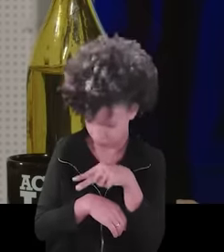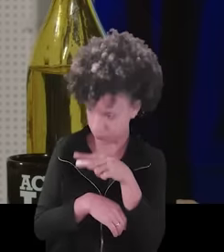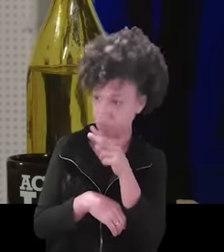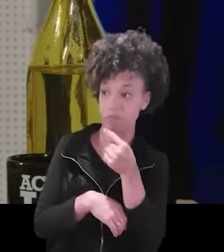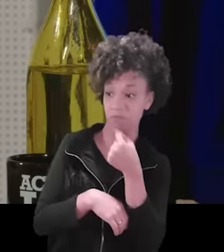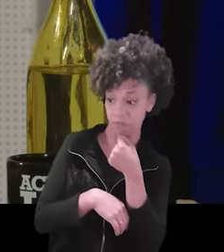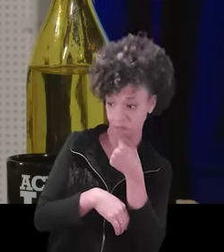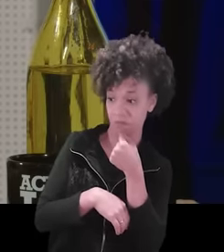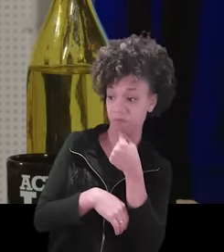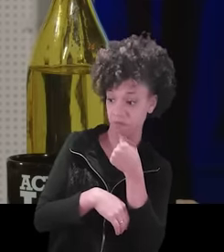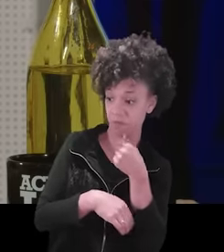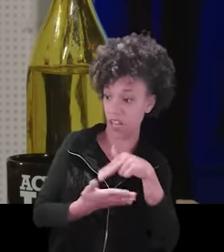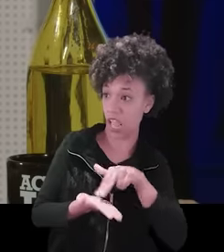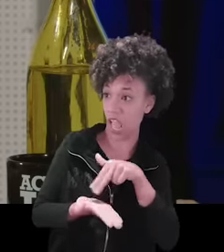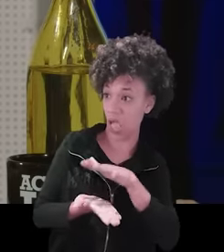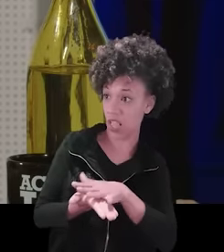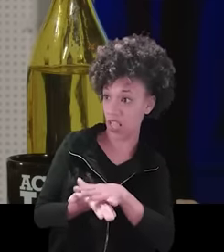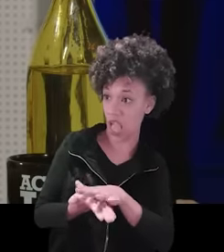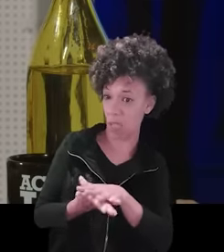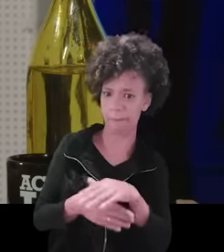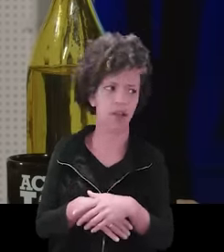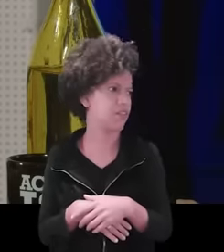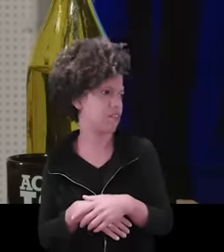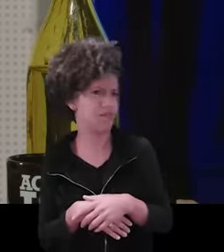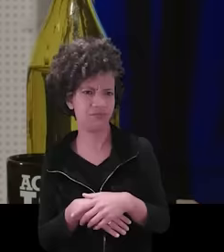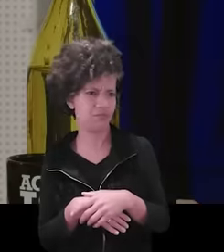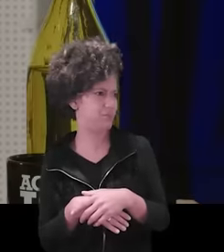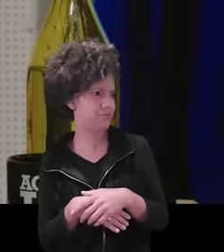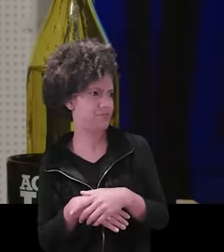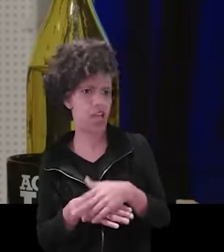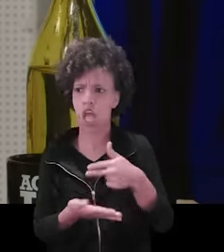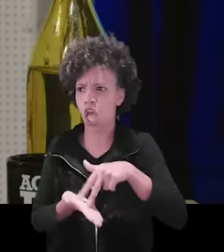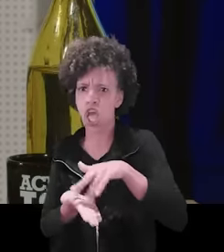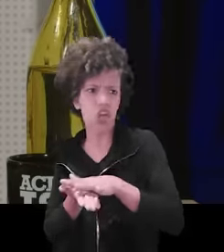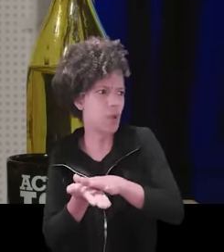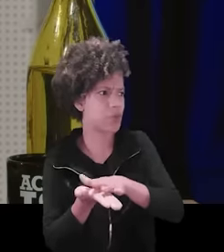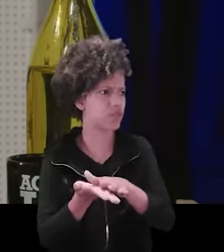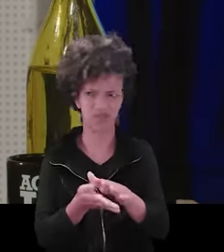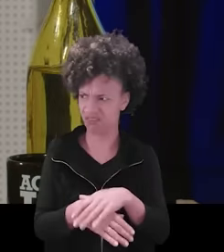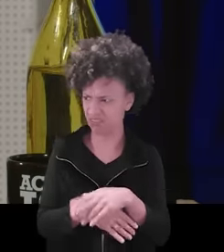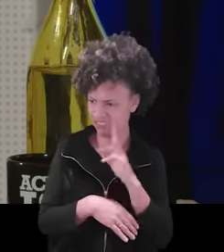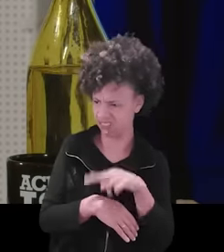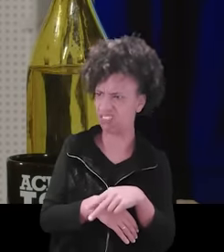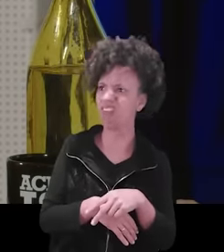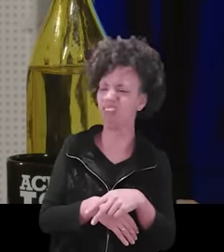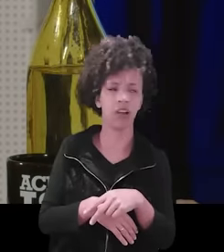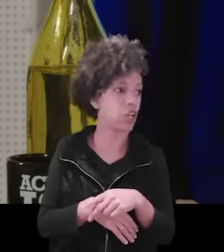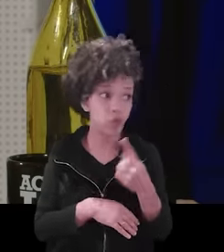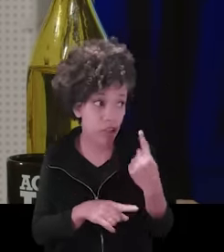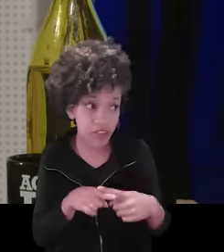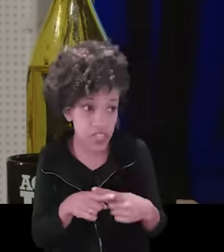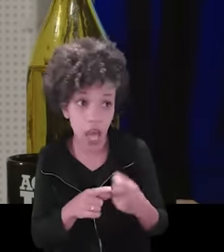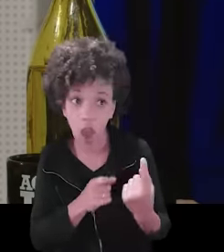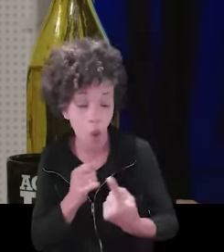e fala assim tanto samba onde se fosse falar com ele ele tá conversando só Nossa aqui e